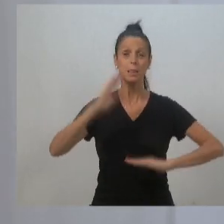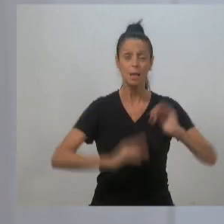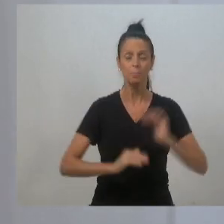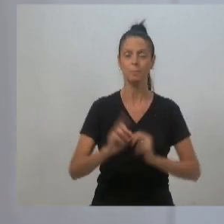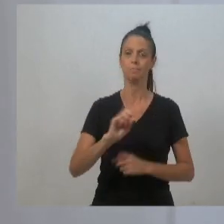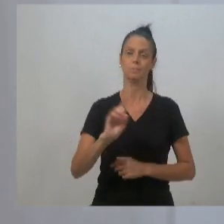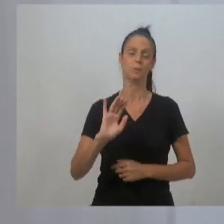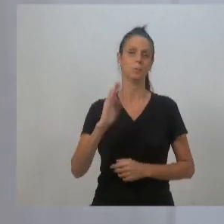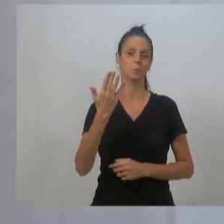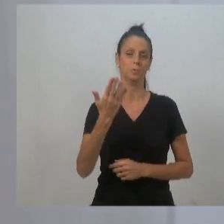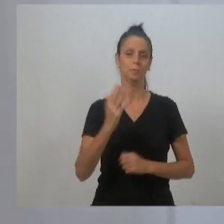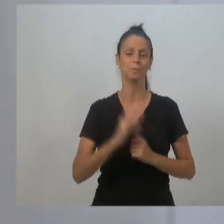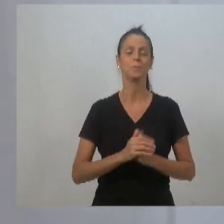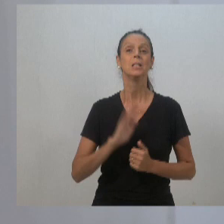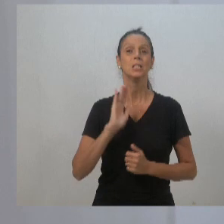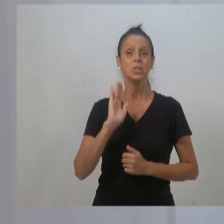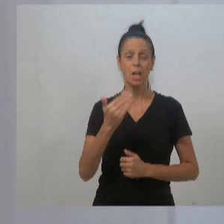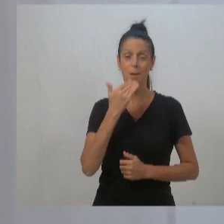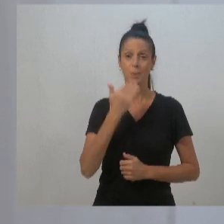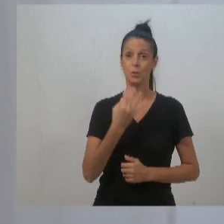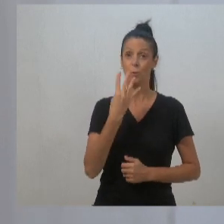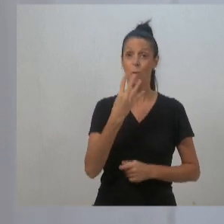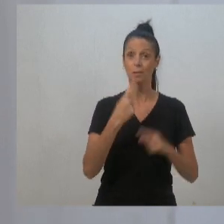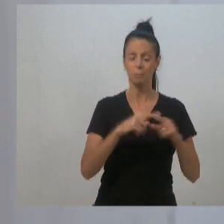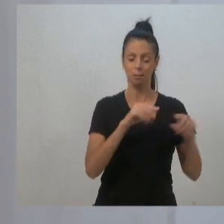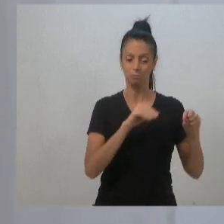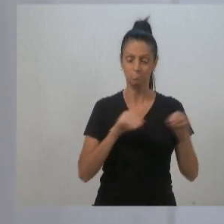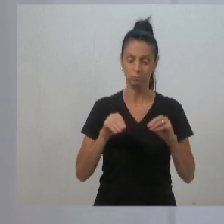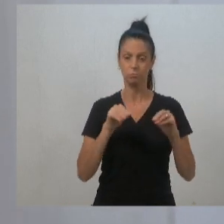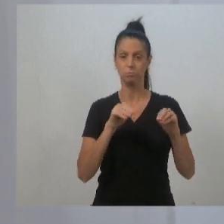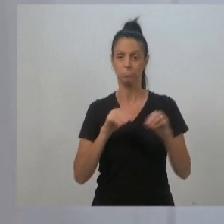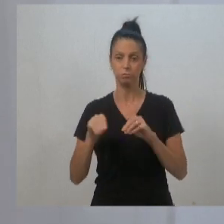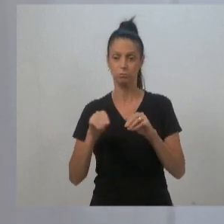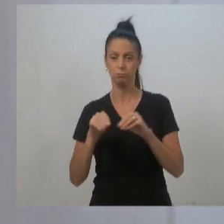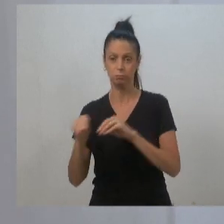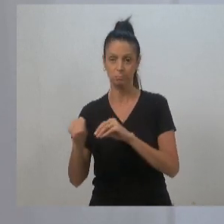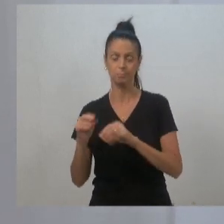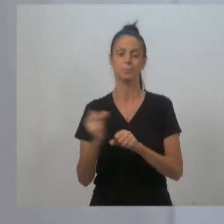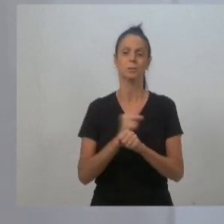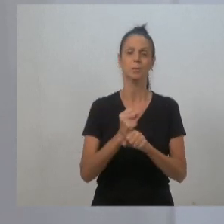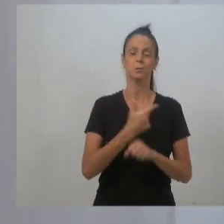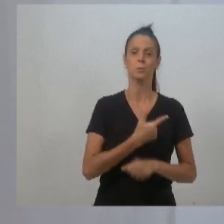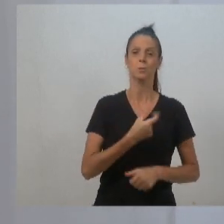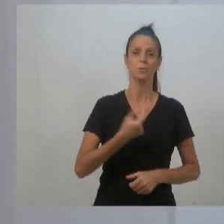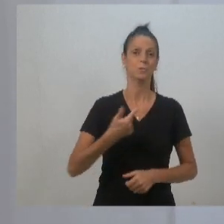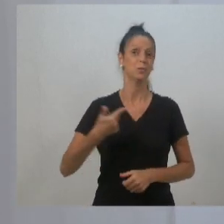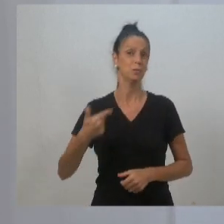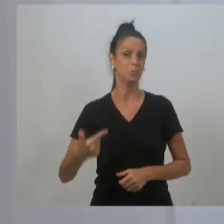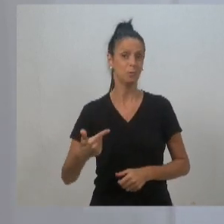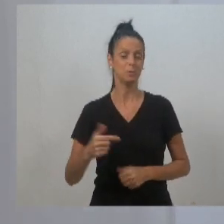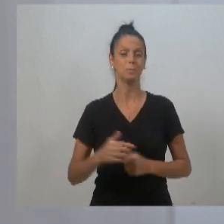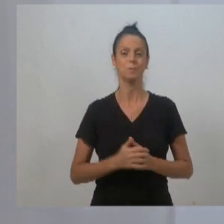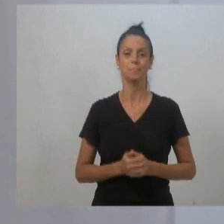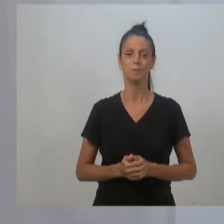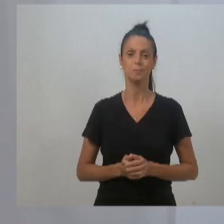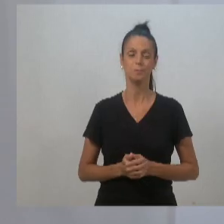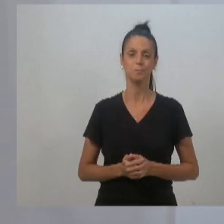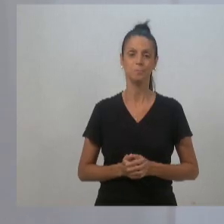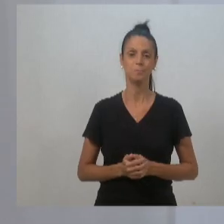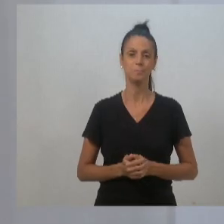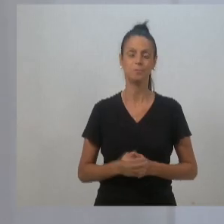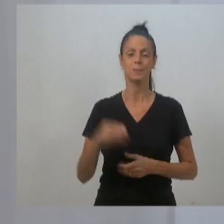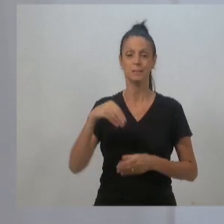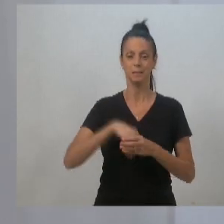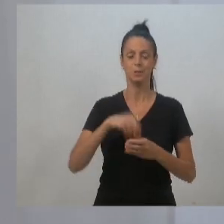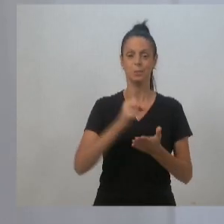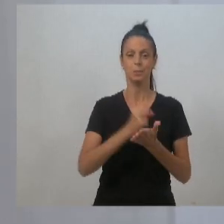4 aditivos de prazo, inclusive, foram colocados. E lá em 2022, existe um negócio no contrato